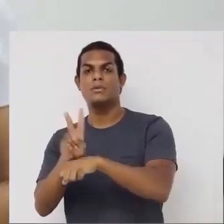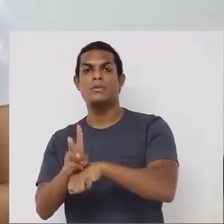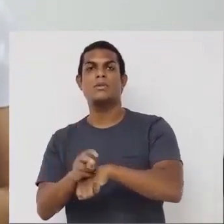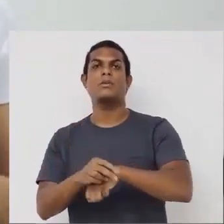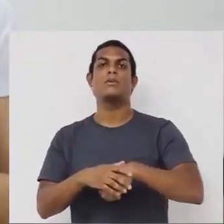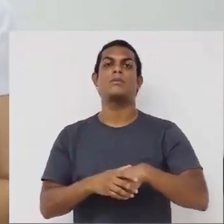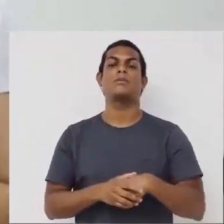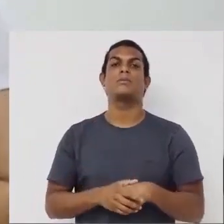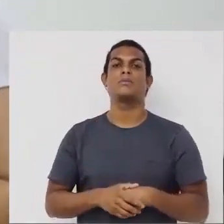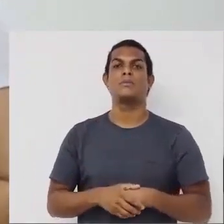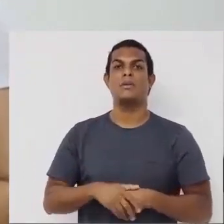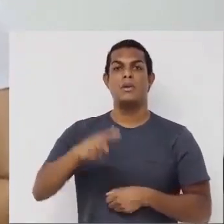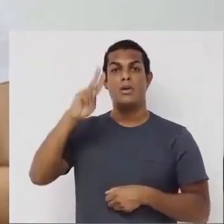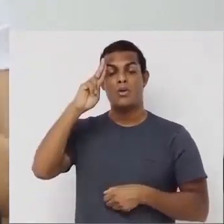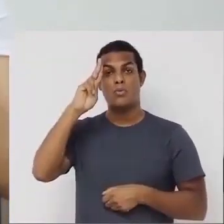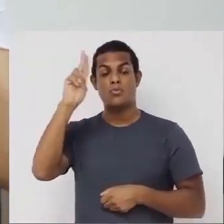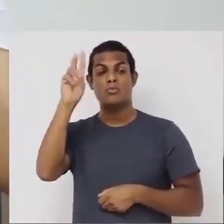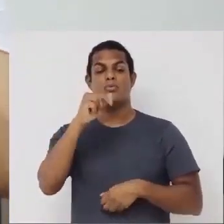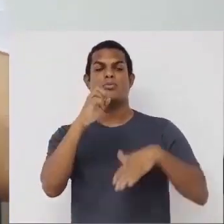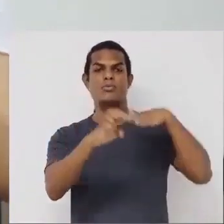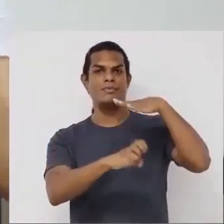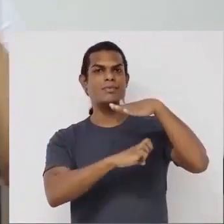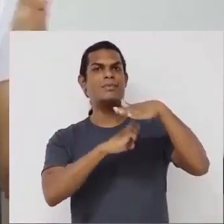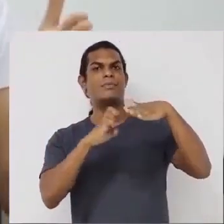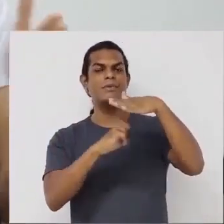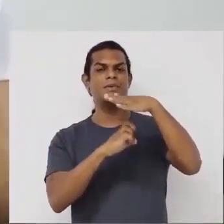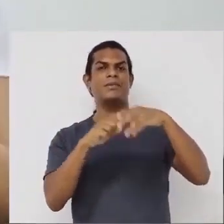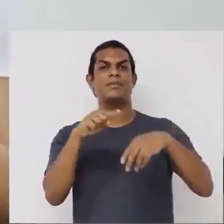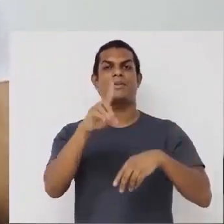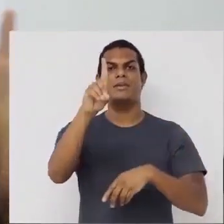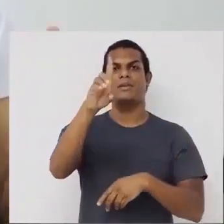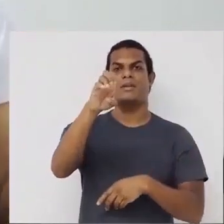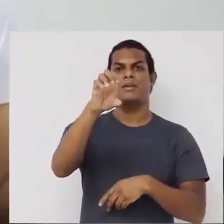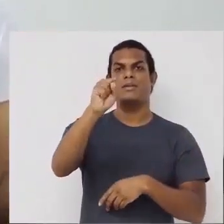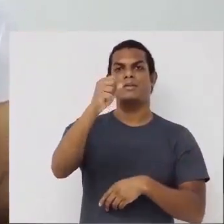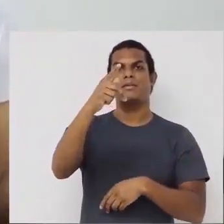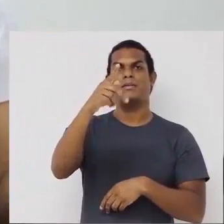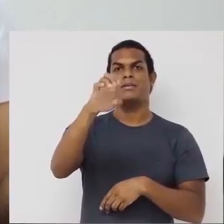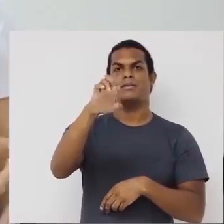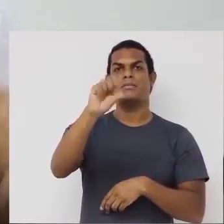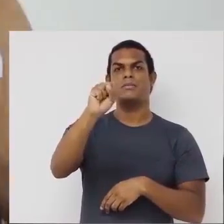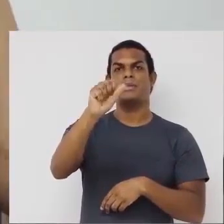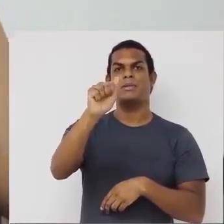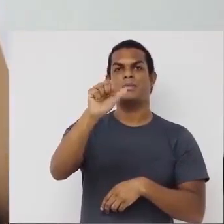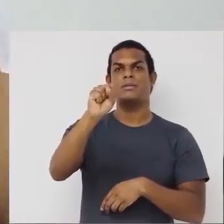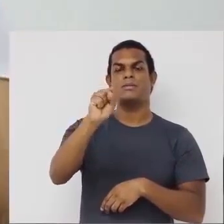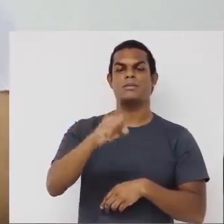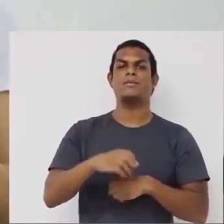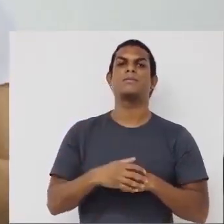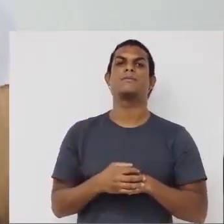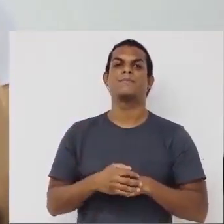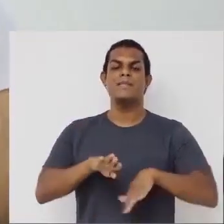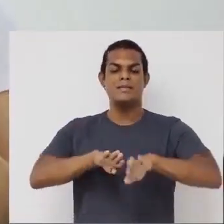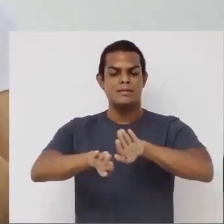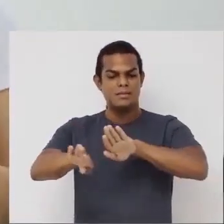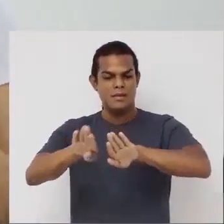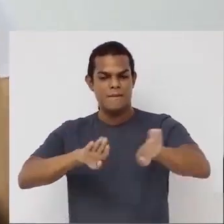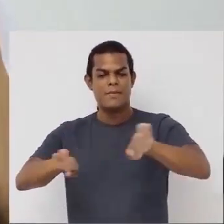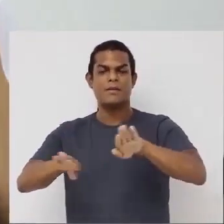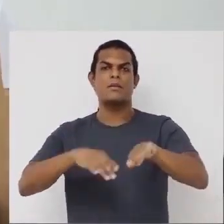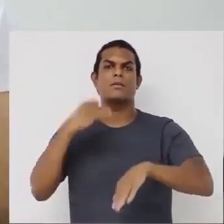empresa, eles configuram despesa. E separar essas duas informações é de vital